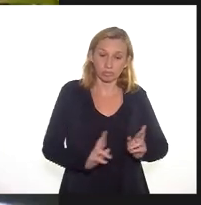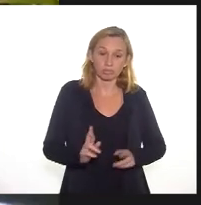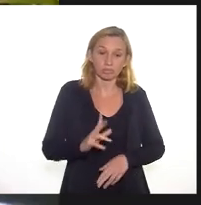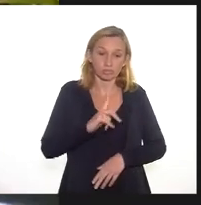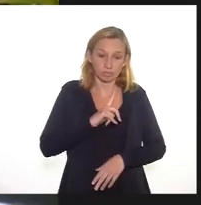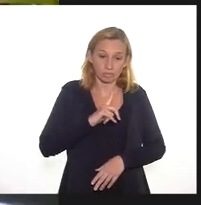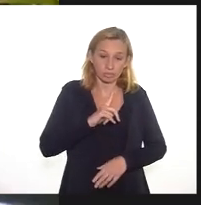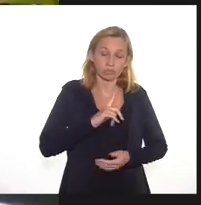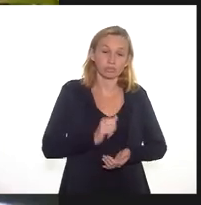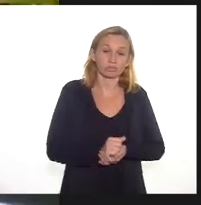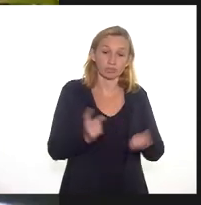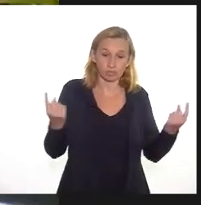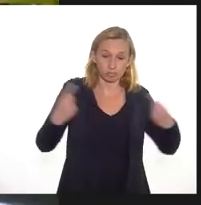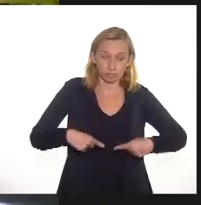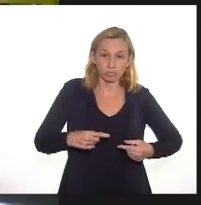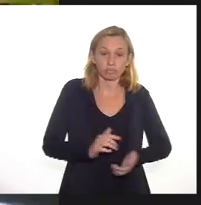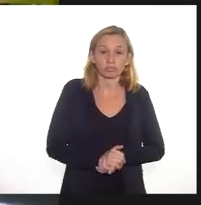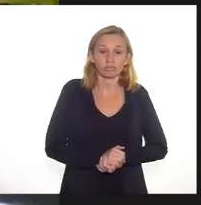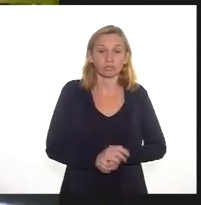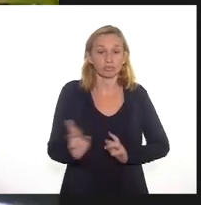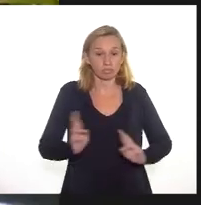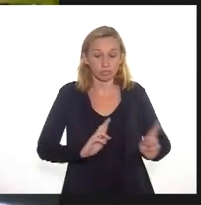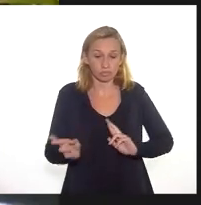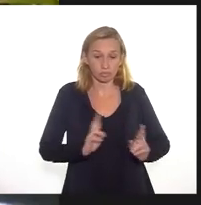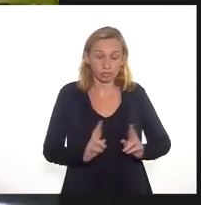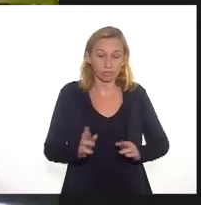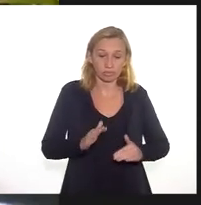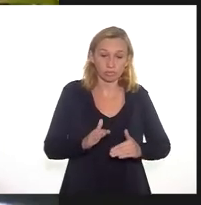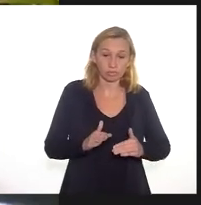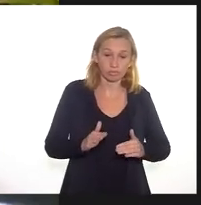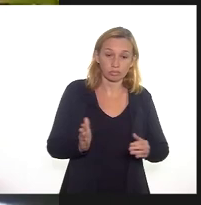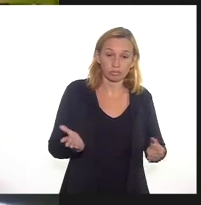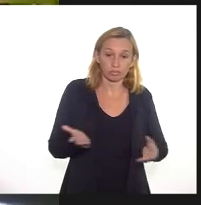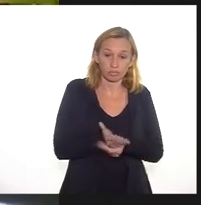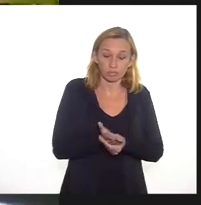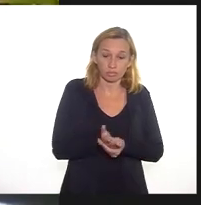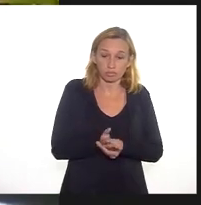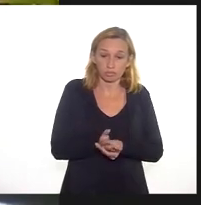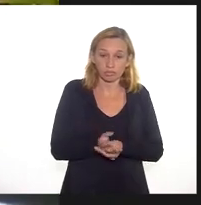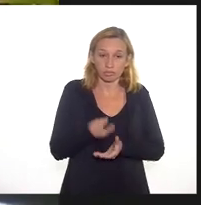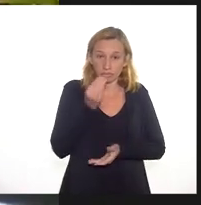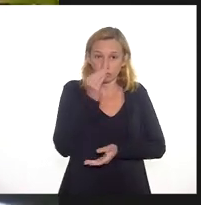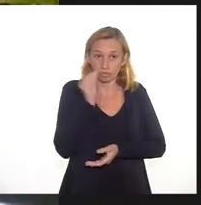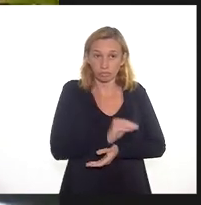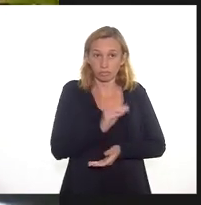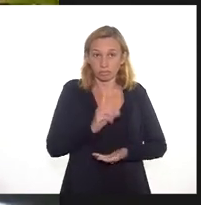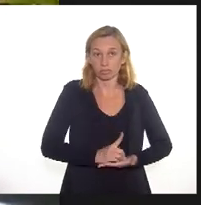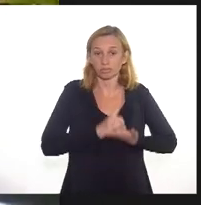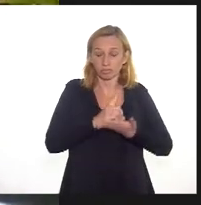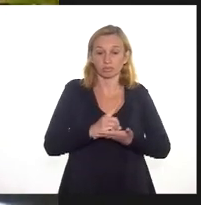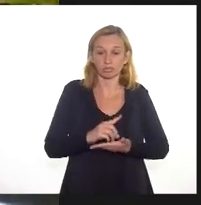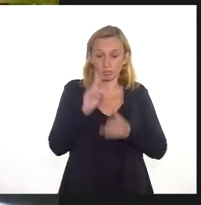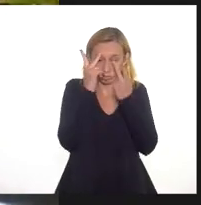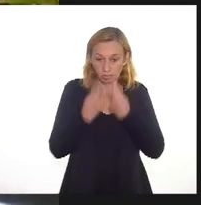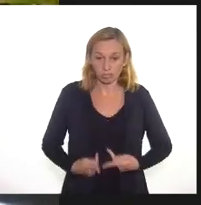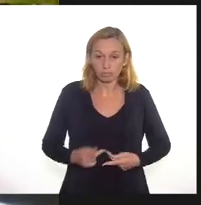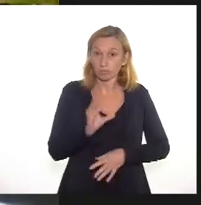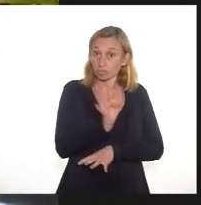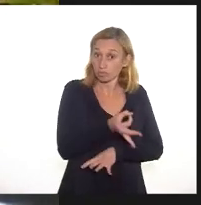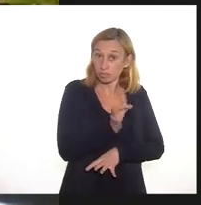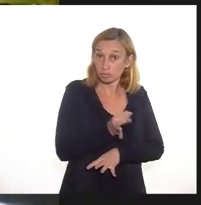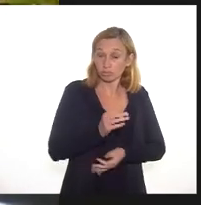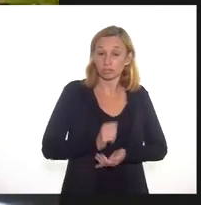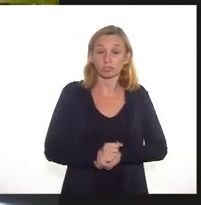própria corrupção, com relação a processos que ignorem a dignidade humana. E é claro,